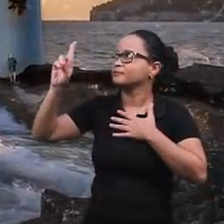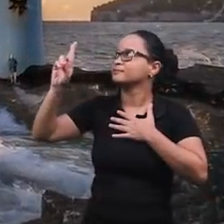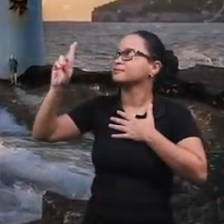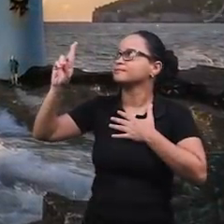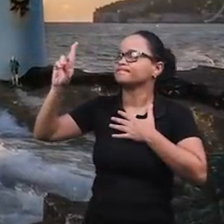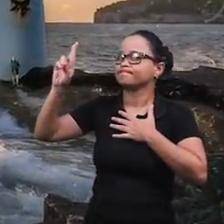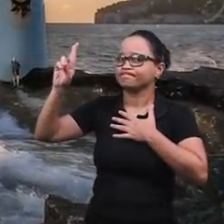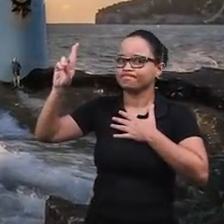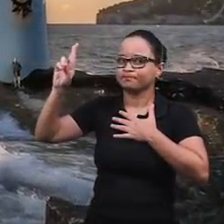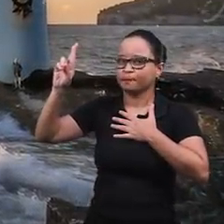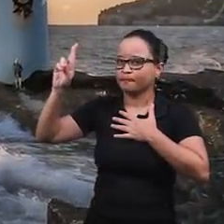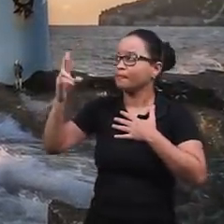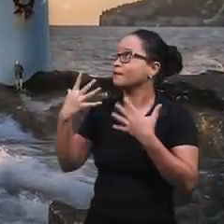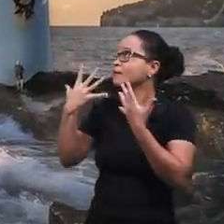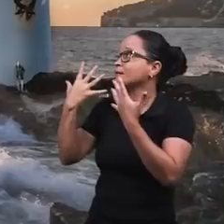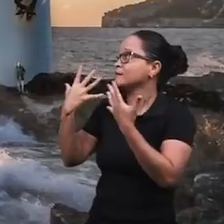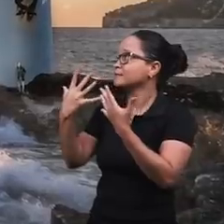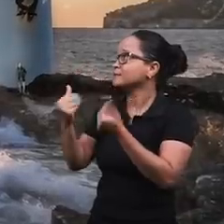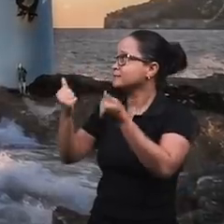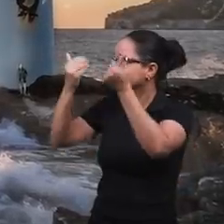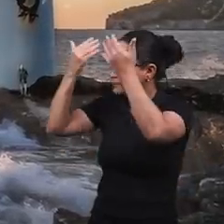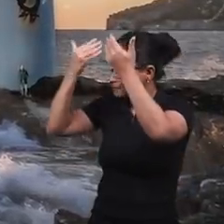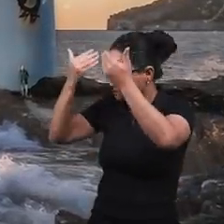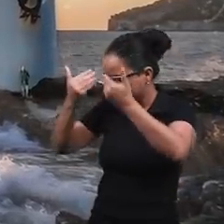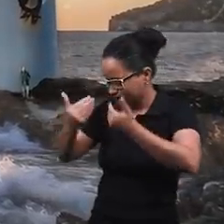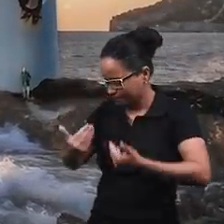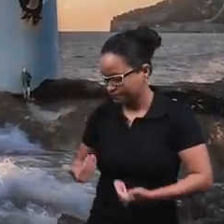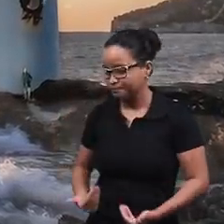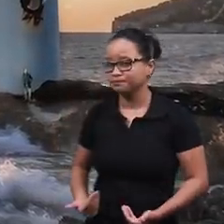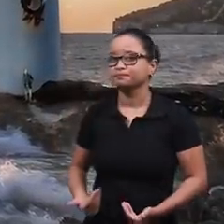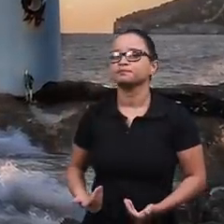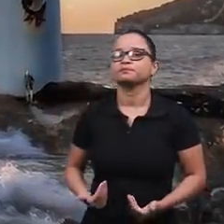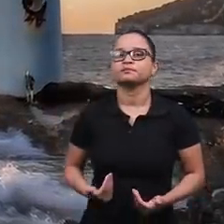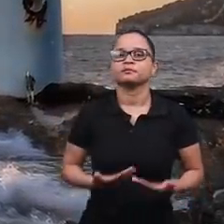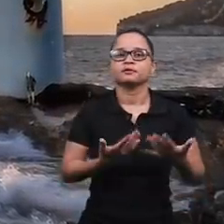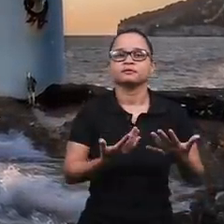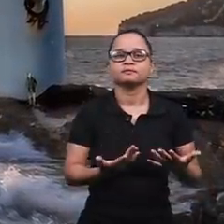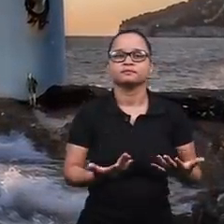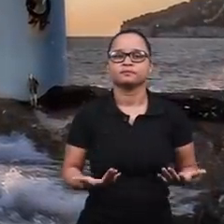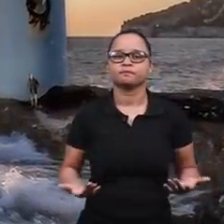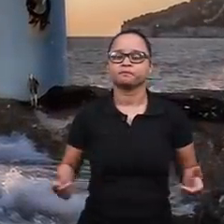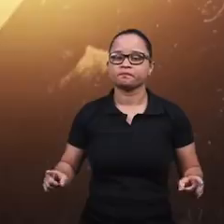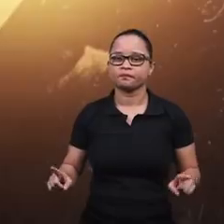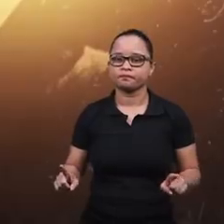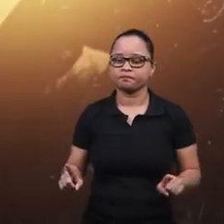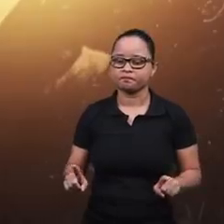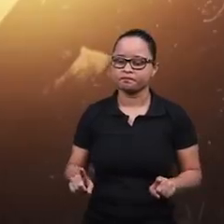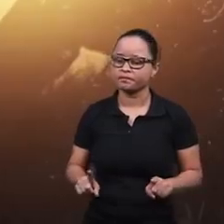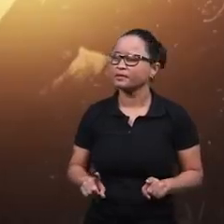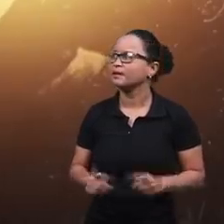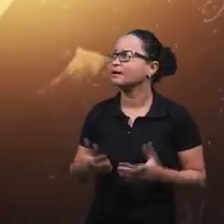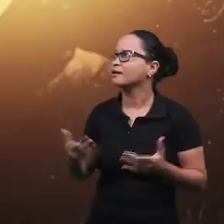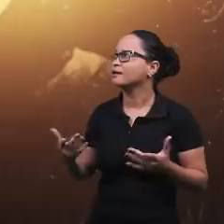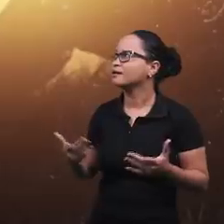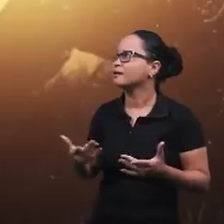senhor do Medo é